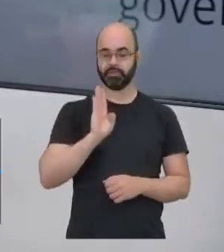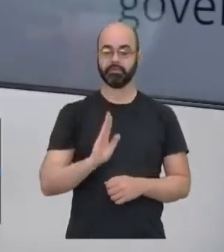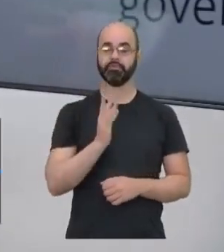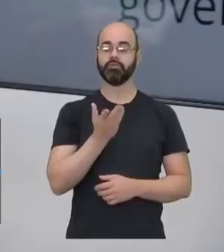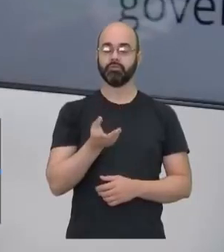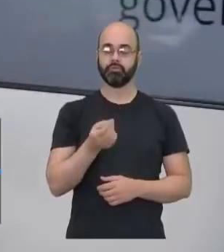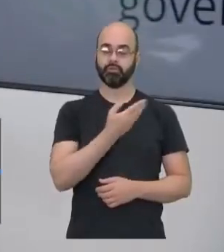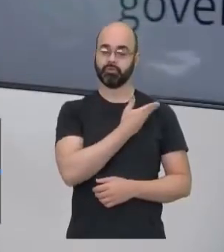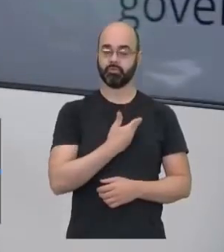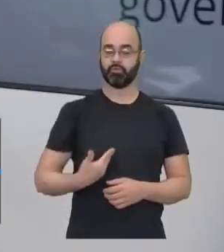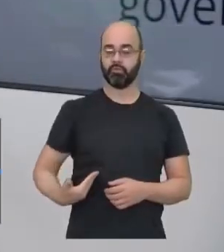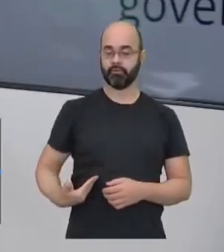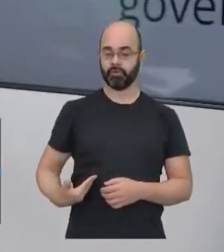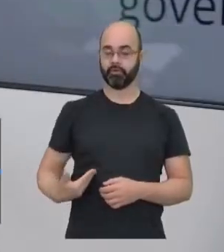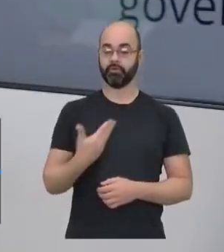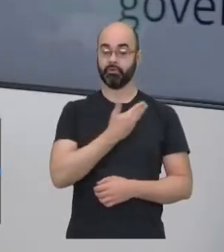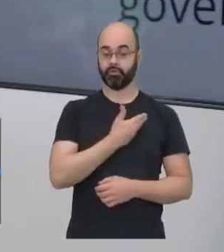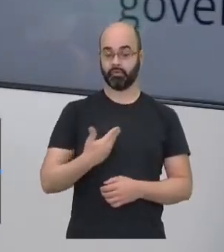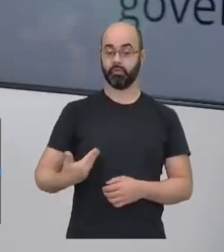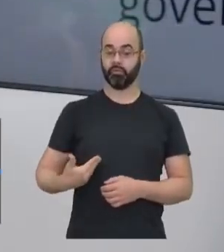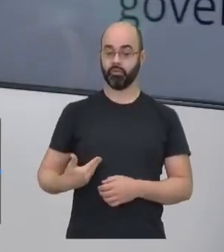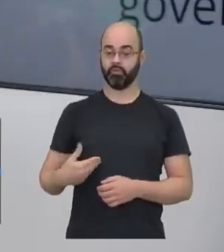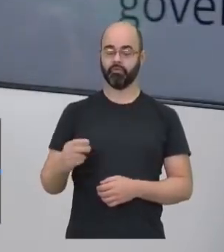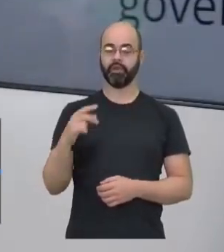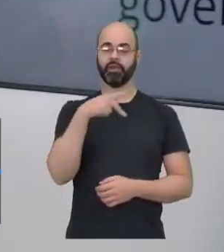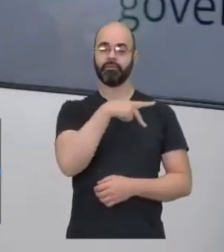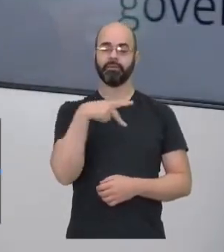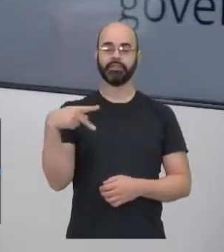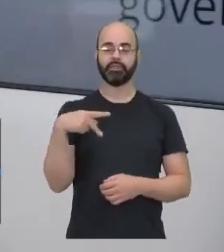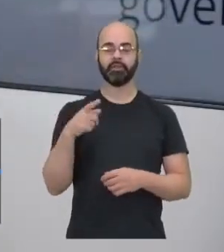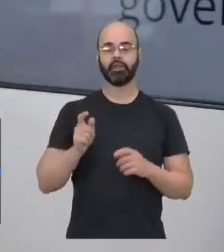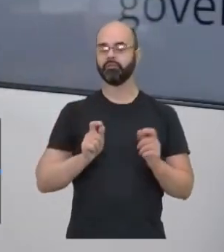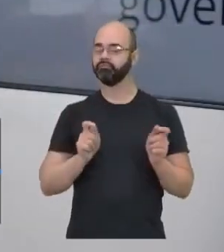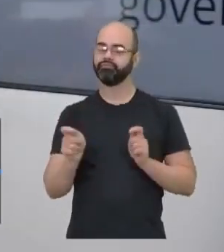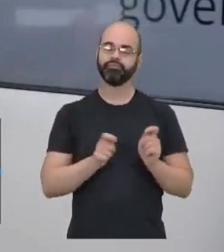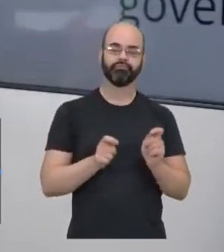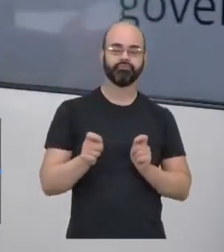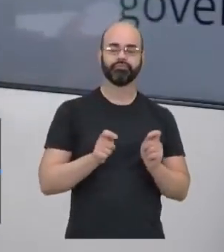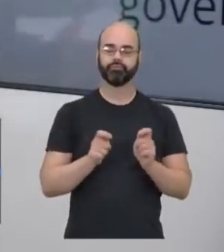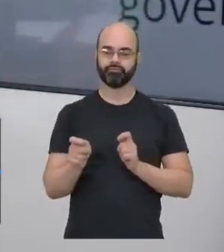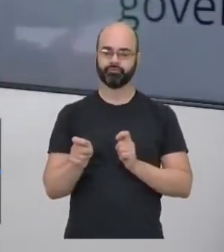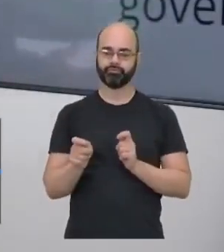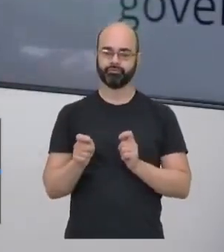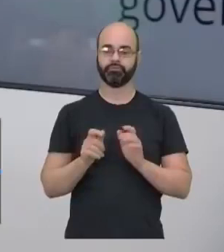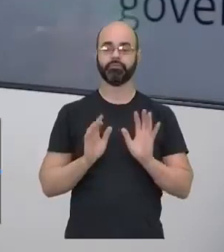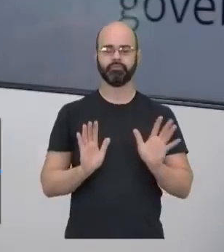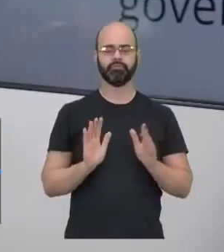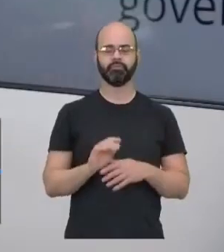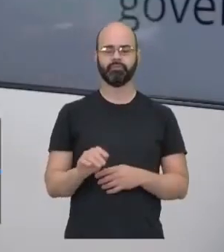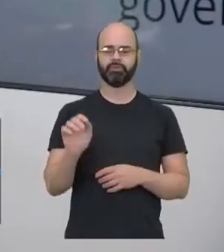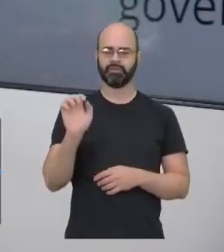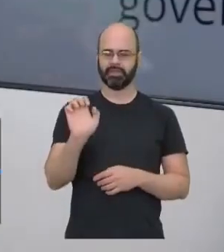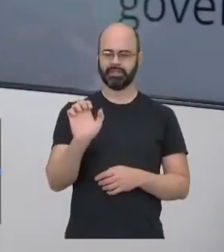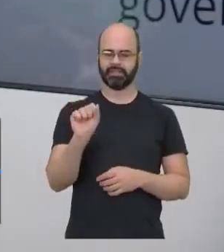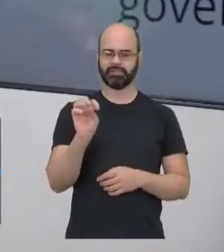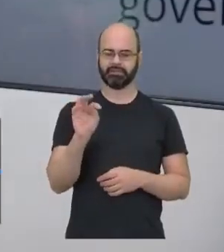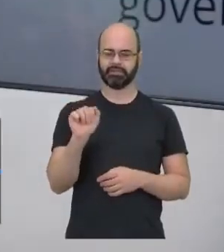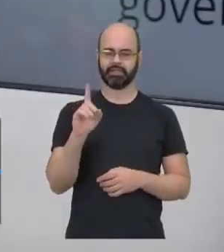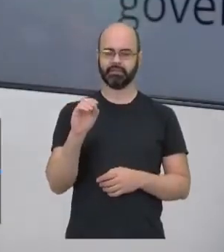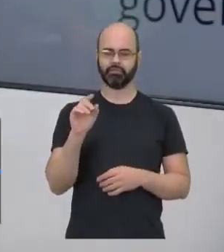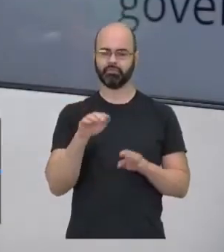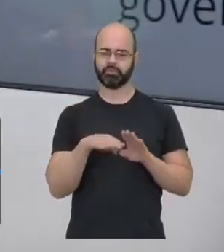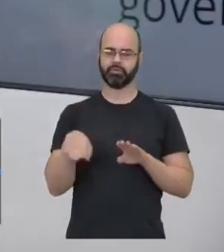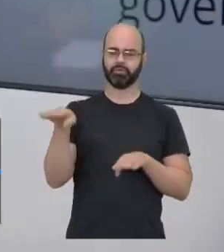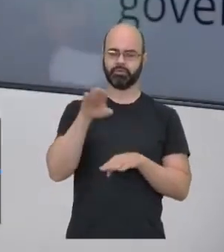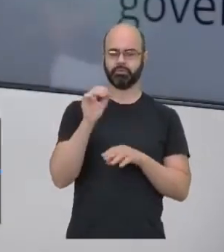governo que é administrado por um presidente. Legal. E aí, para que esse Estado, né, com E maiúsculo, seja soberano, que ele tenha